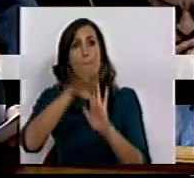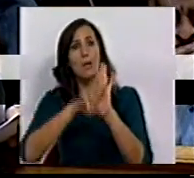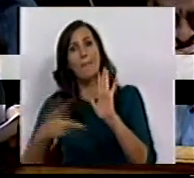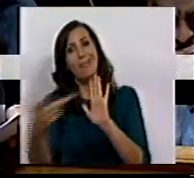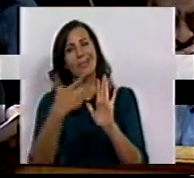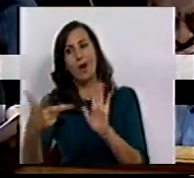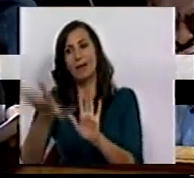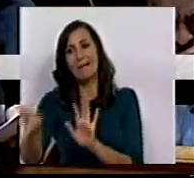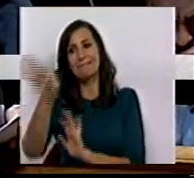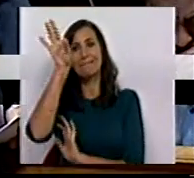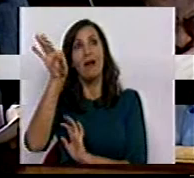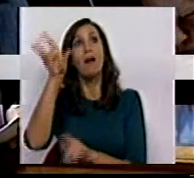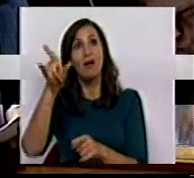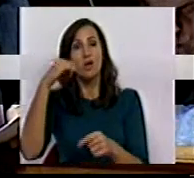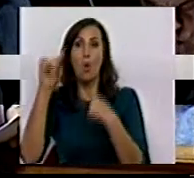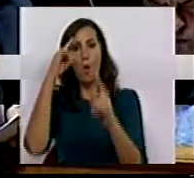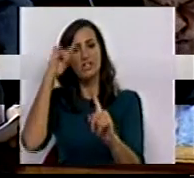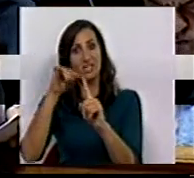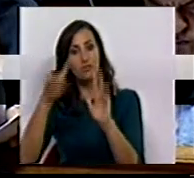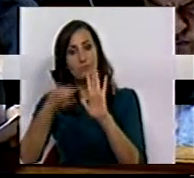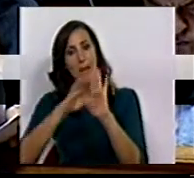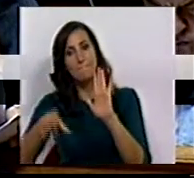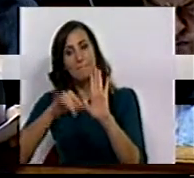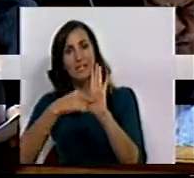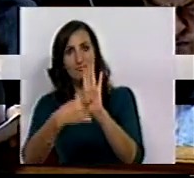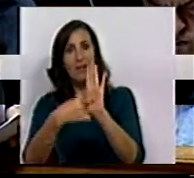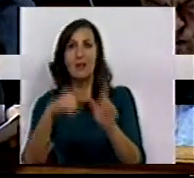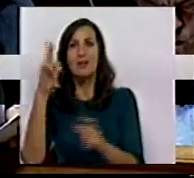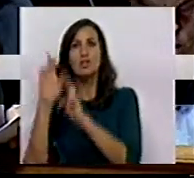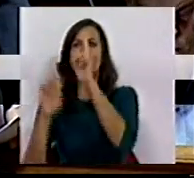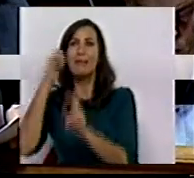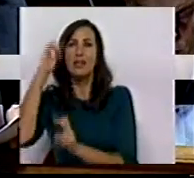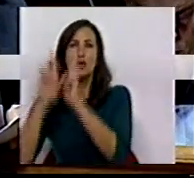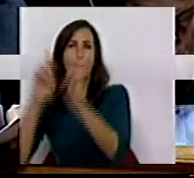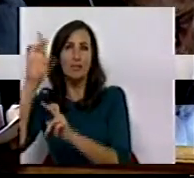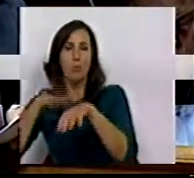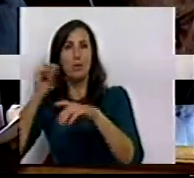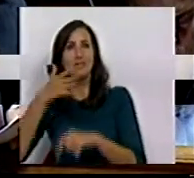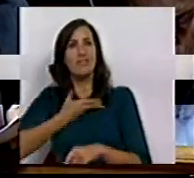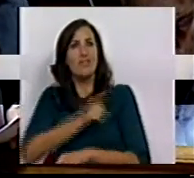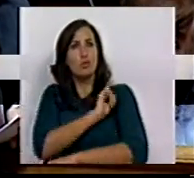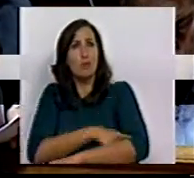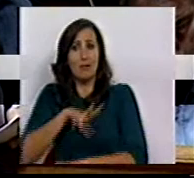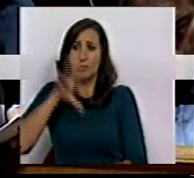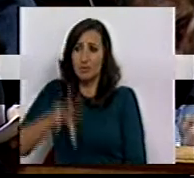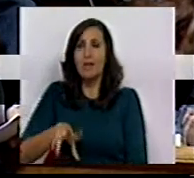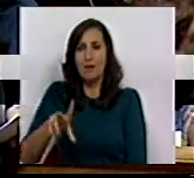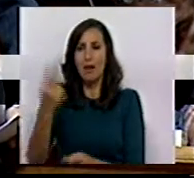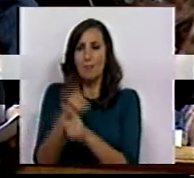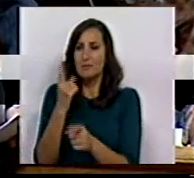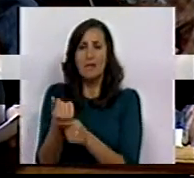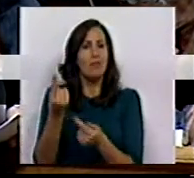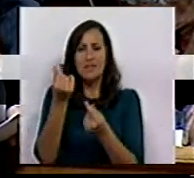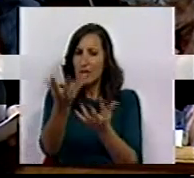Troika, que visava, entre outros objetivos, garantir que aqueles que tinham especulado com a dívida soberana portuguesa receberiam até ao